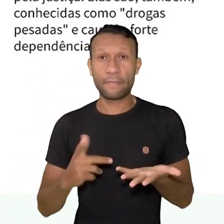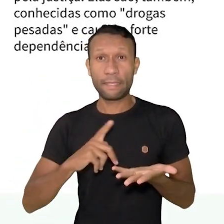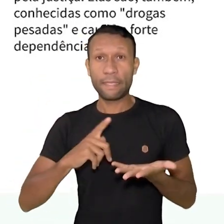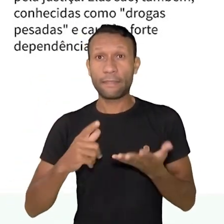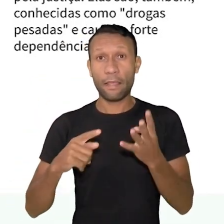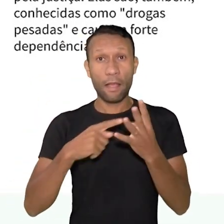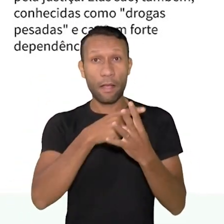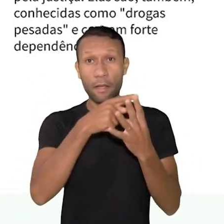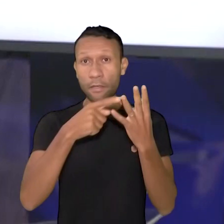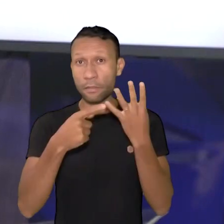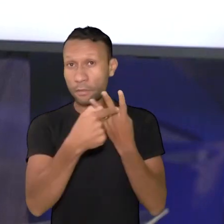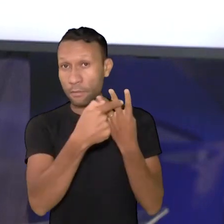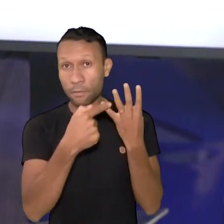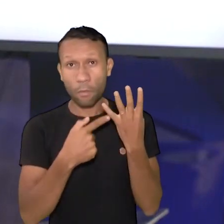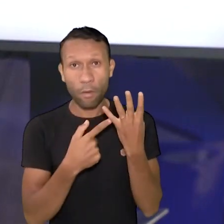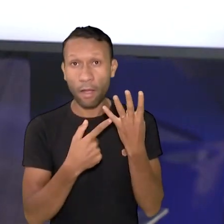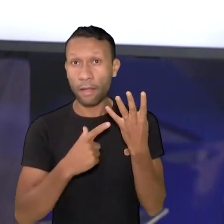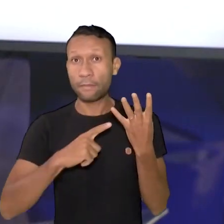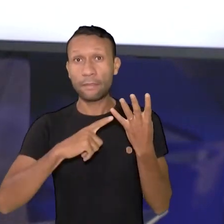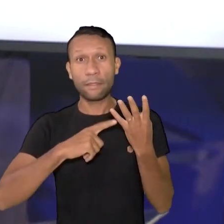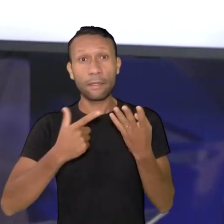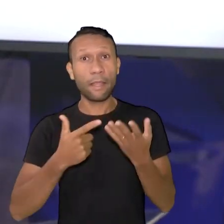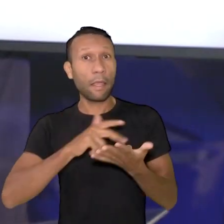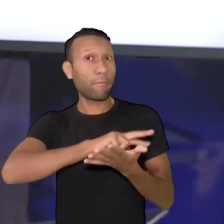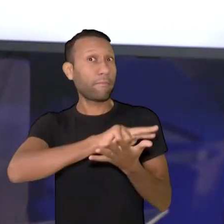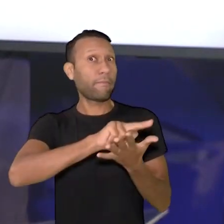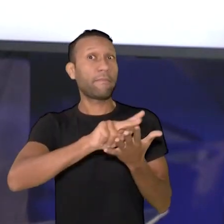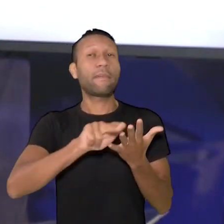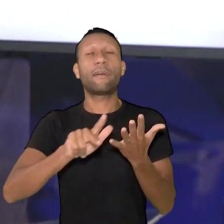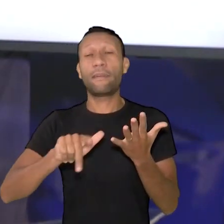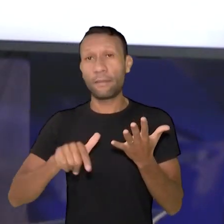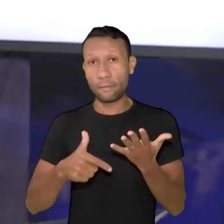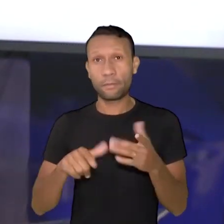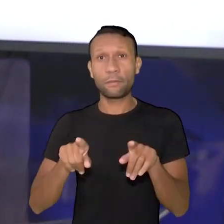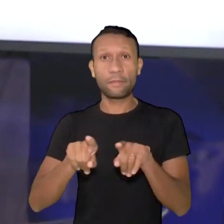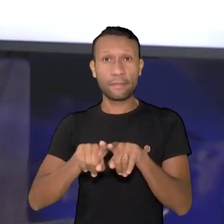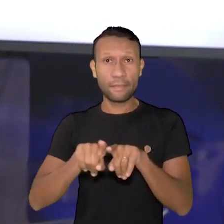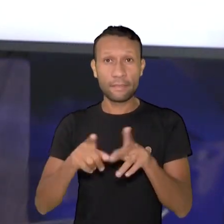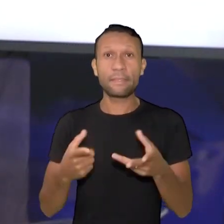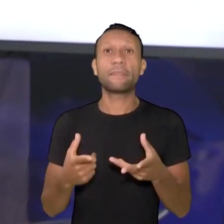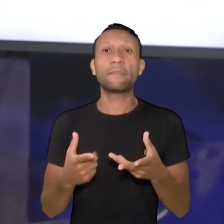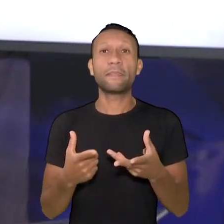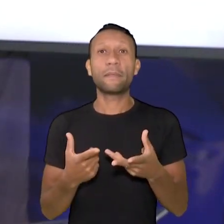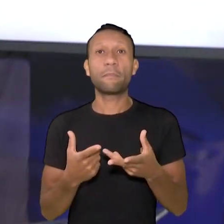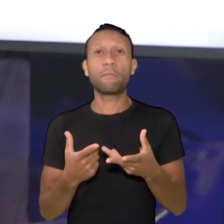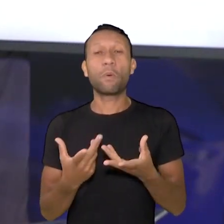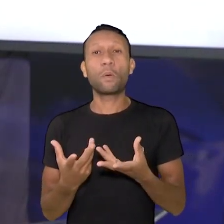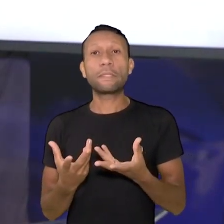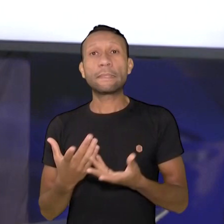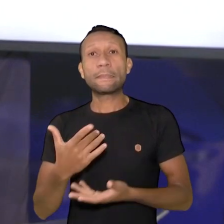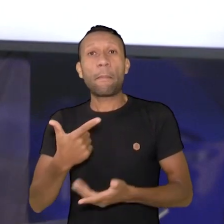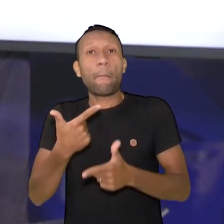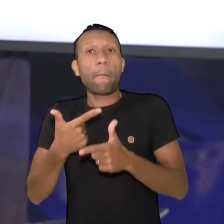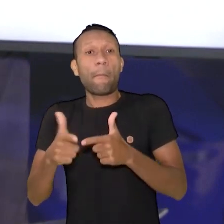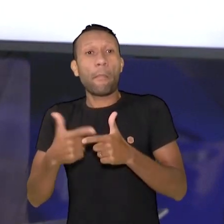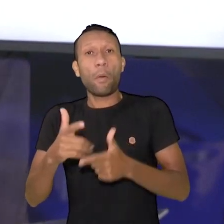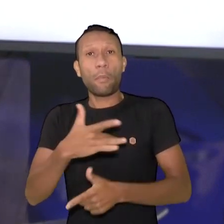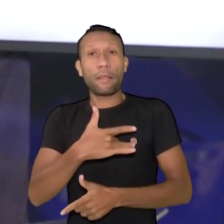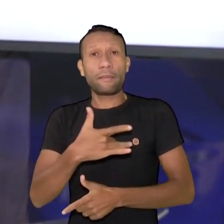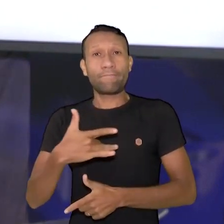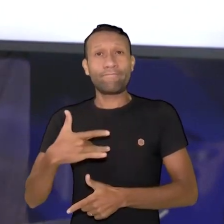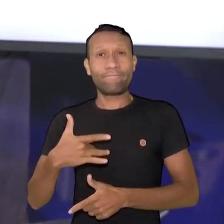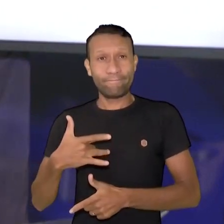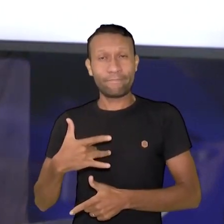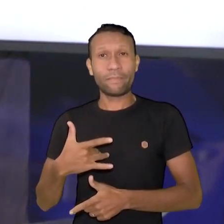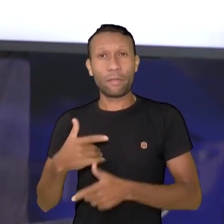4 drogas aqui, existem muitas outras mais, com certeza, mas todas elas podem causar problemas à nossa saúde,